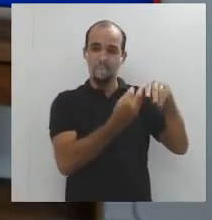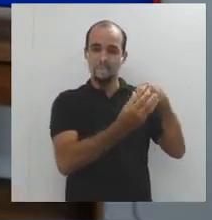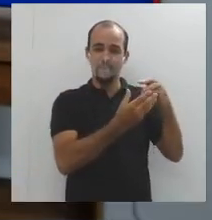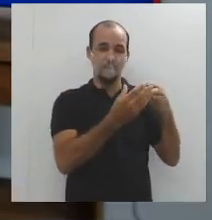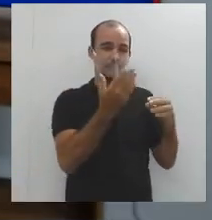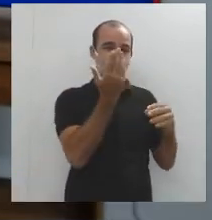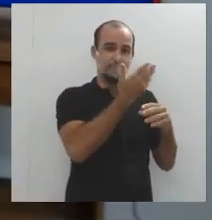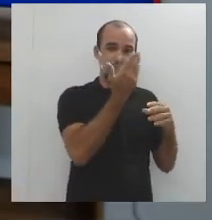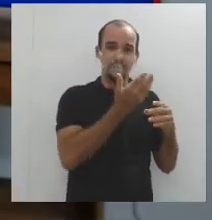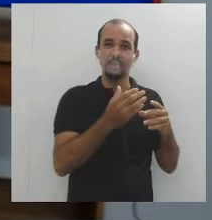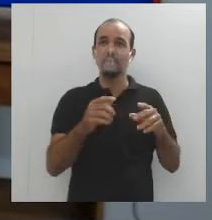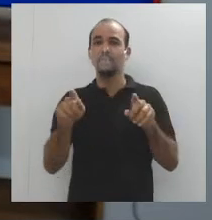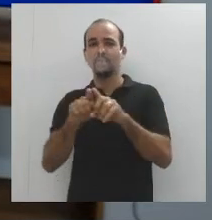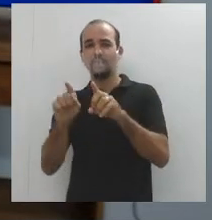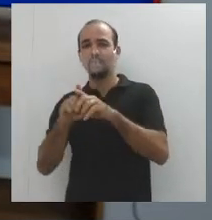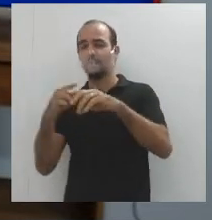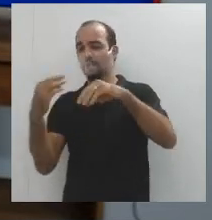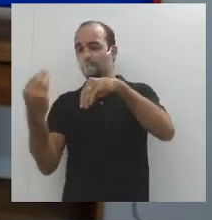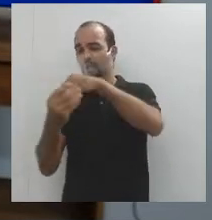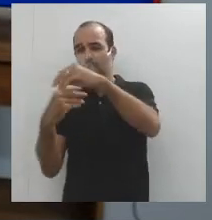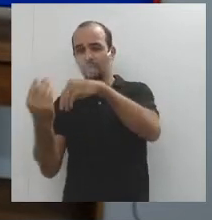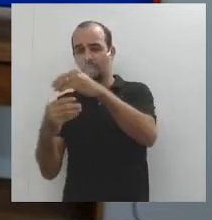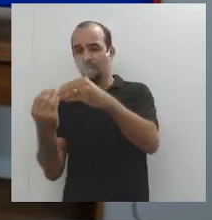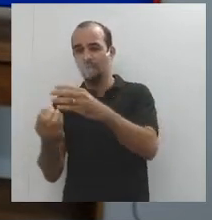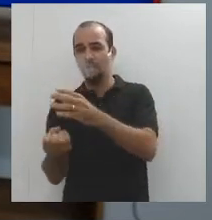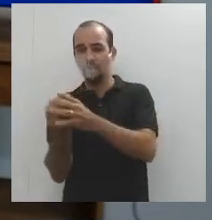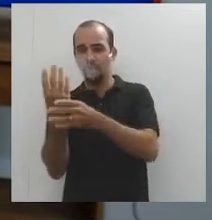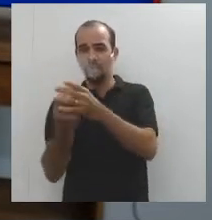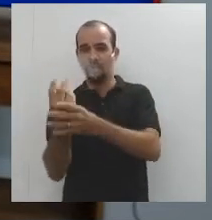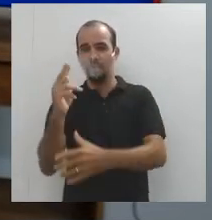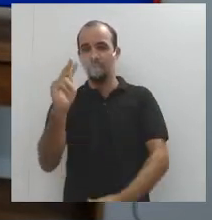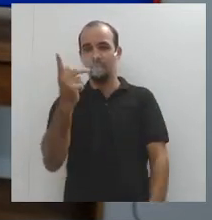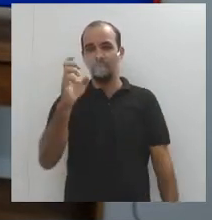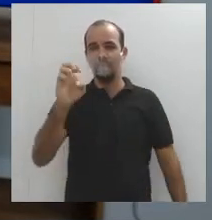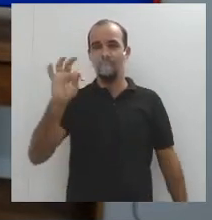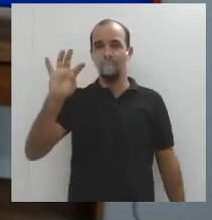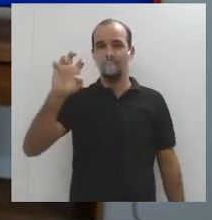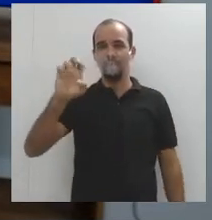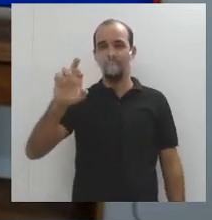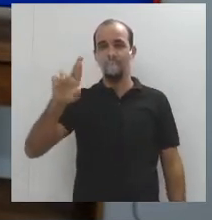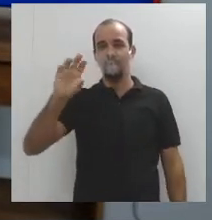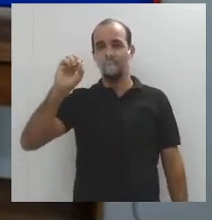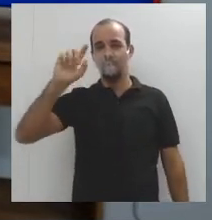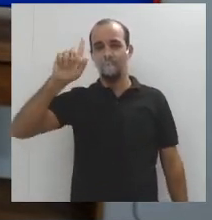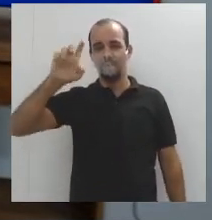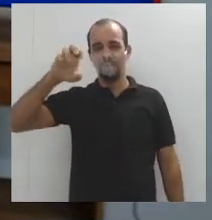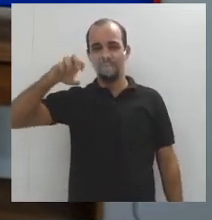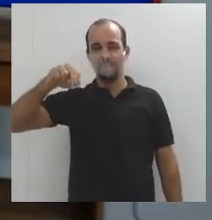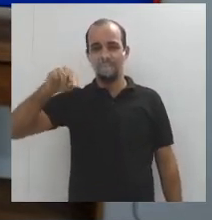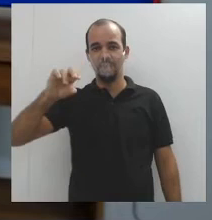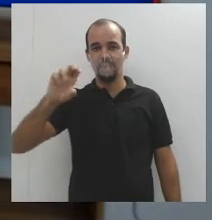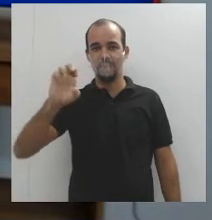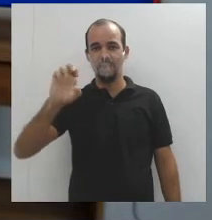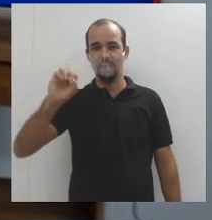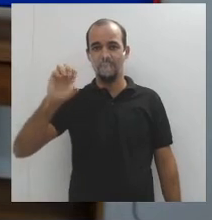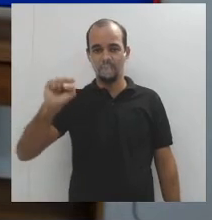e misturas, que é um assunto do nosso primeiro ano, ok? Vamos